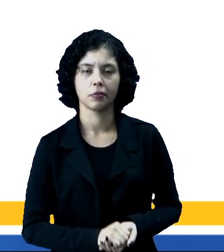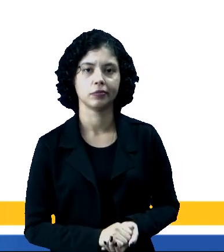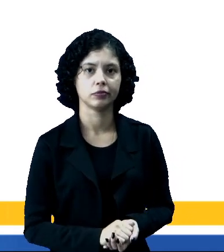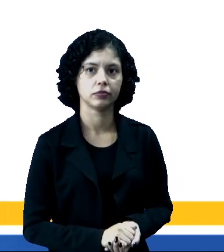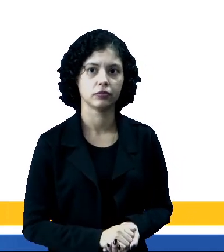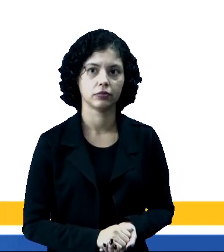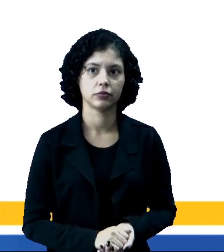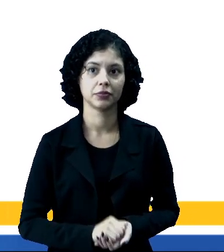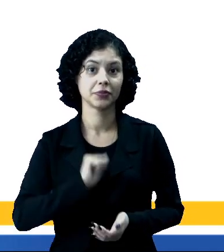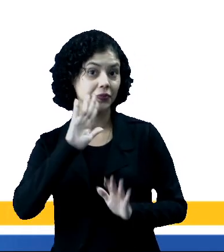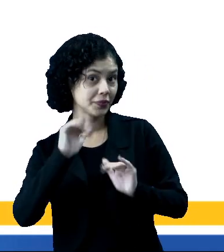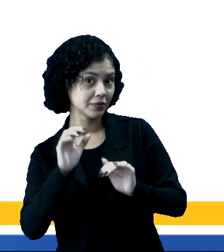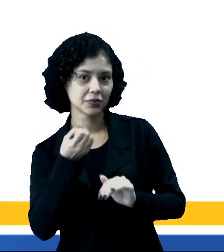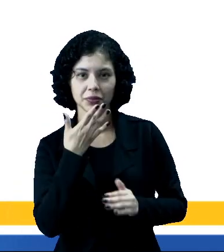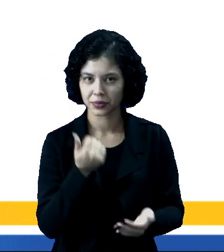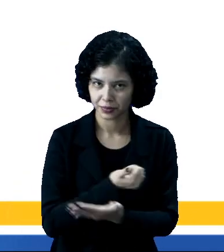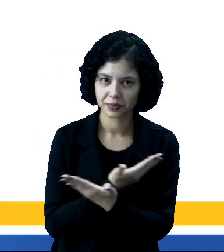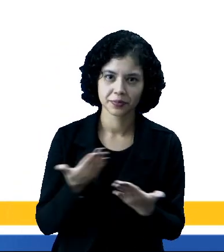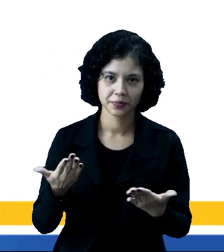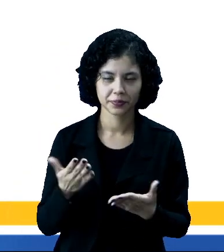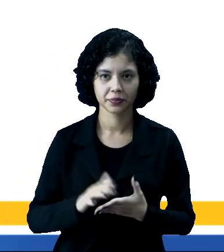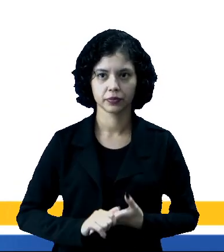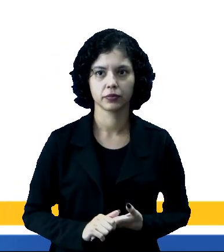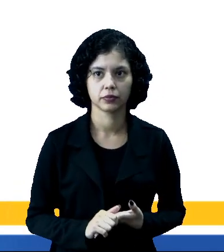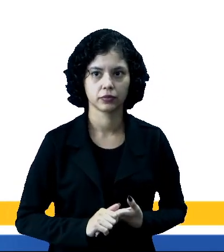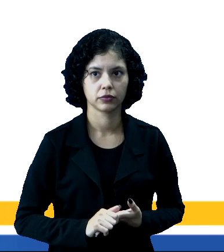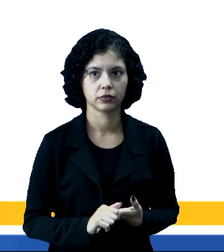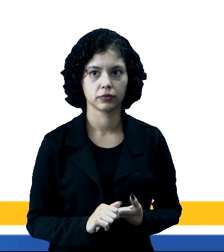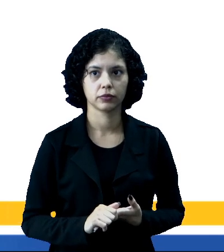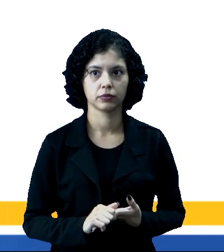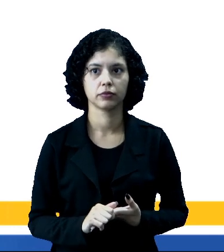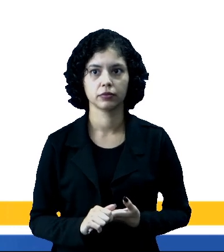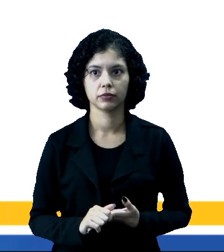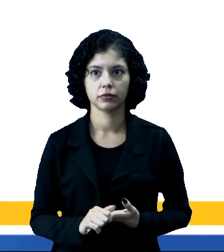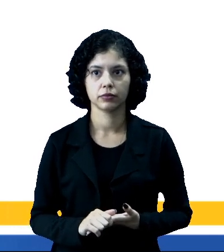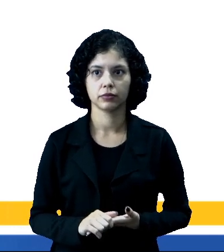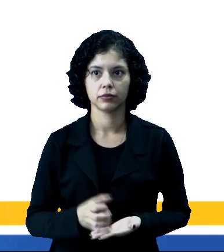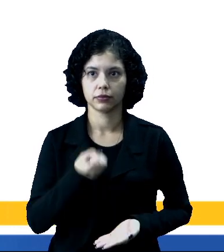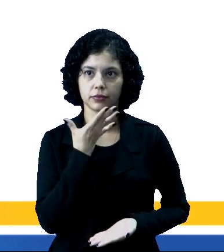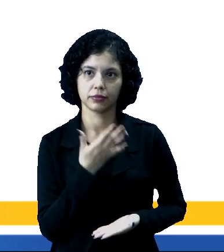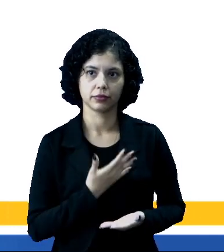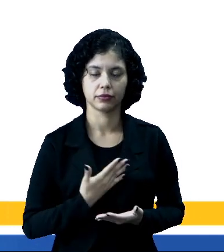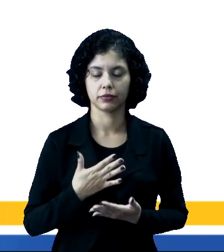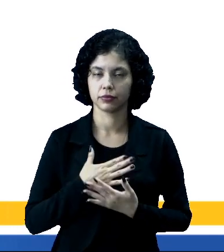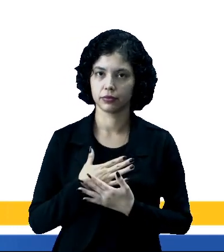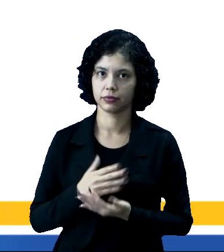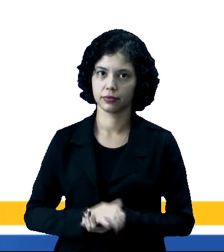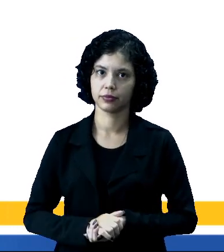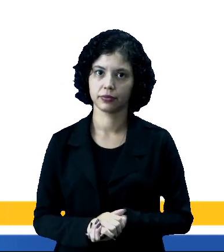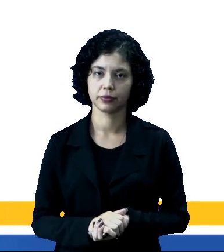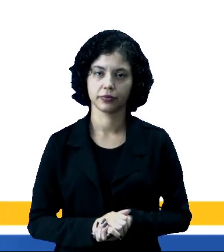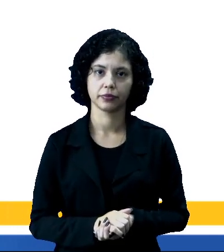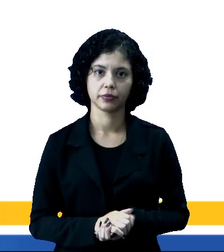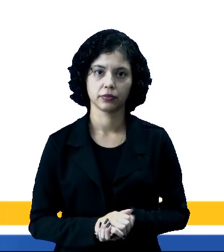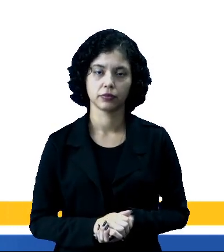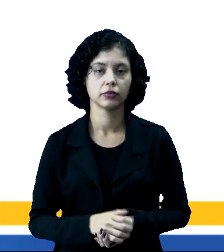estás? Olá, Ana, como você está? Ela disse, né? Bem, graças. E tu?